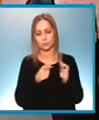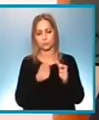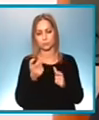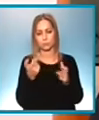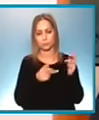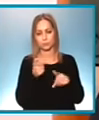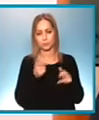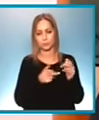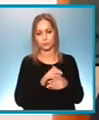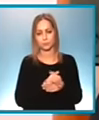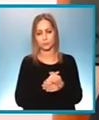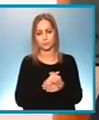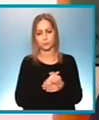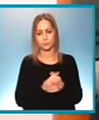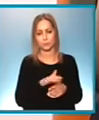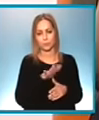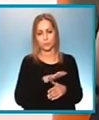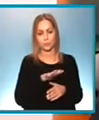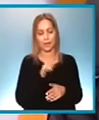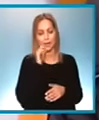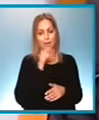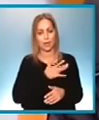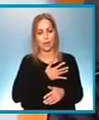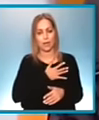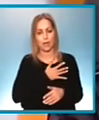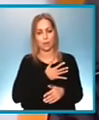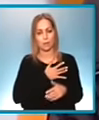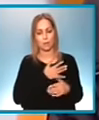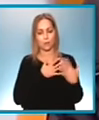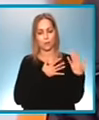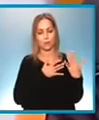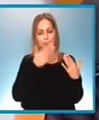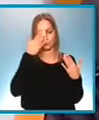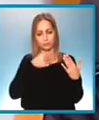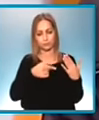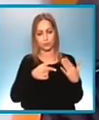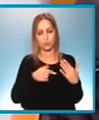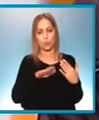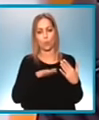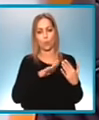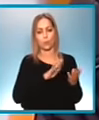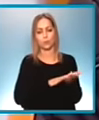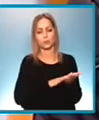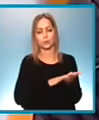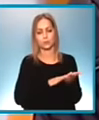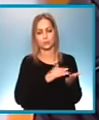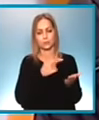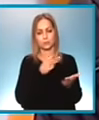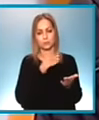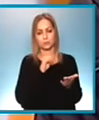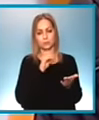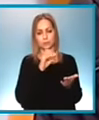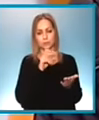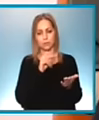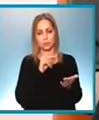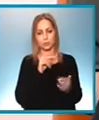cantam. É um espaço para quem ama o fado. É verdade. Todos os dias? Começa, todos os dias. Onde é que fica a taberna? Tasca. A Tasca do Tio